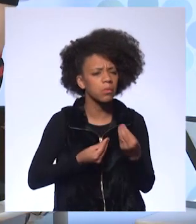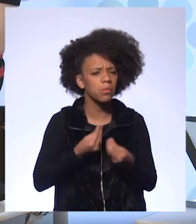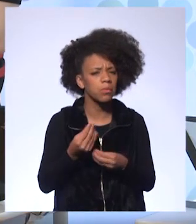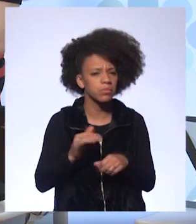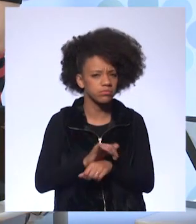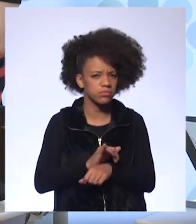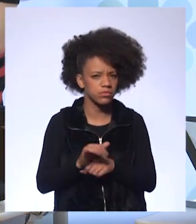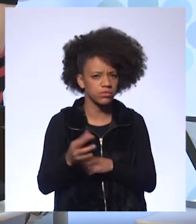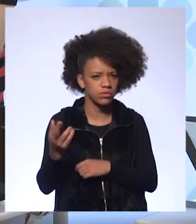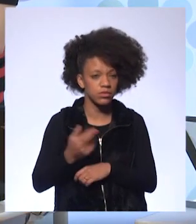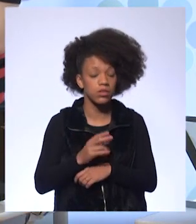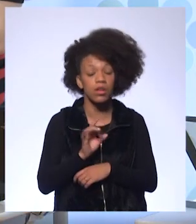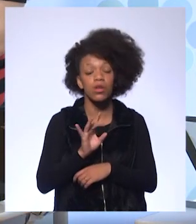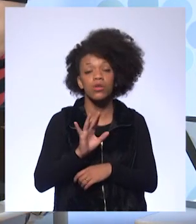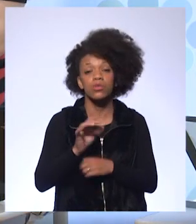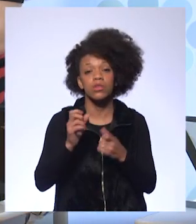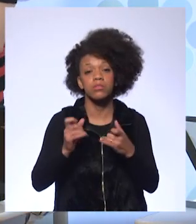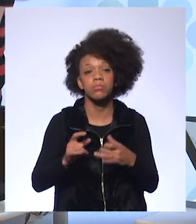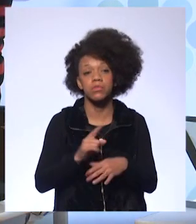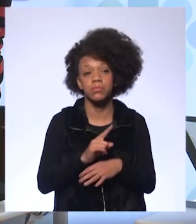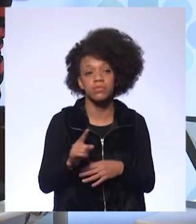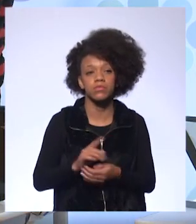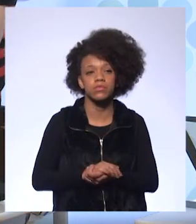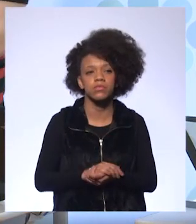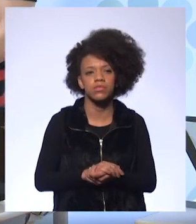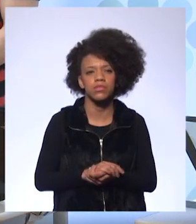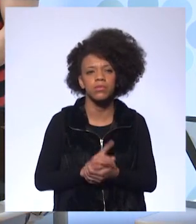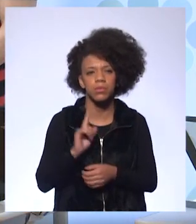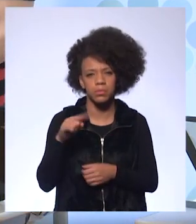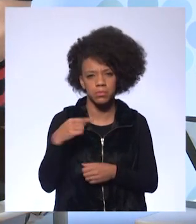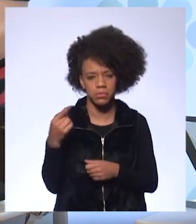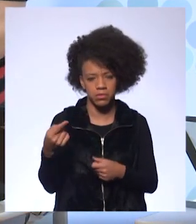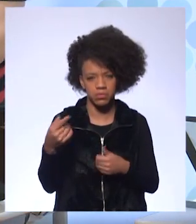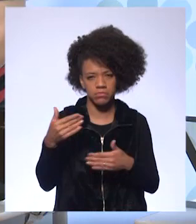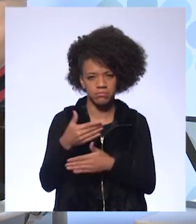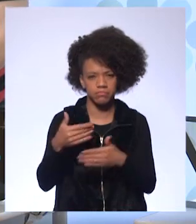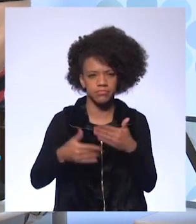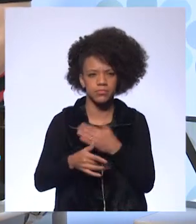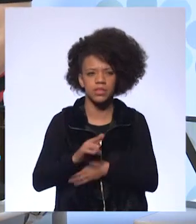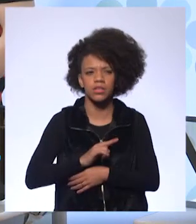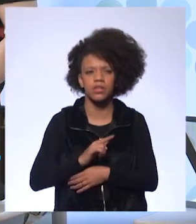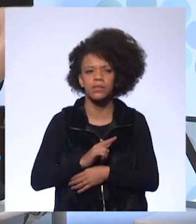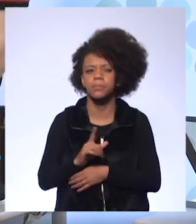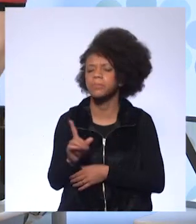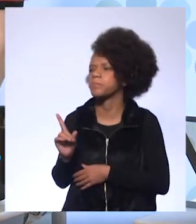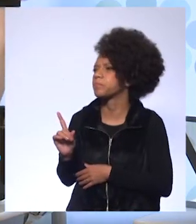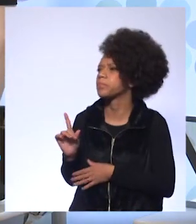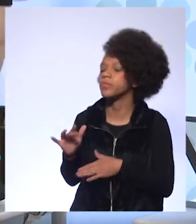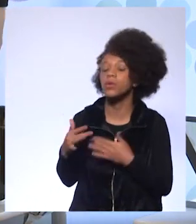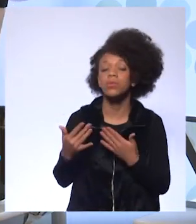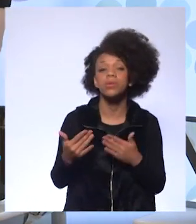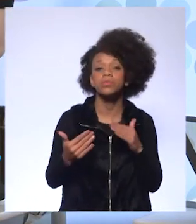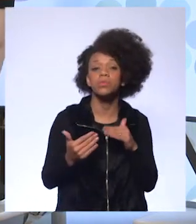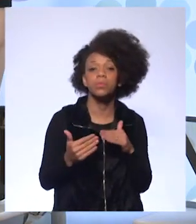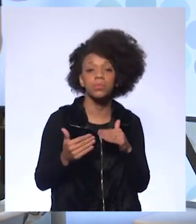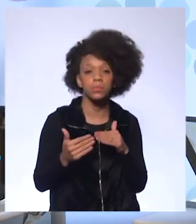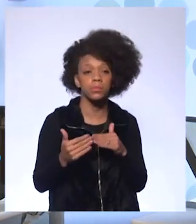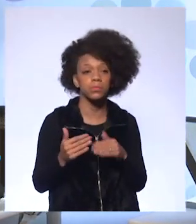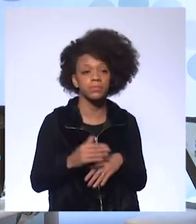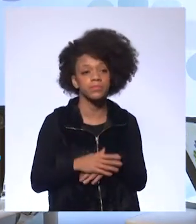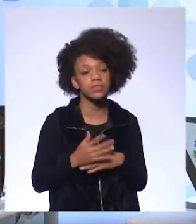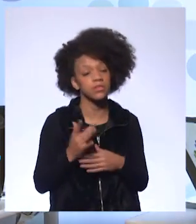resposta deixa só explicar uma coisinha para vocês aqui vamos ver nos próximos Light a gente tem aqui olha só quando você concorda